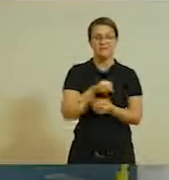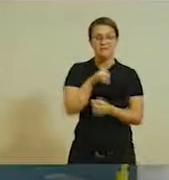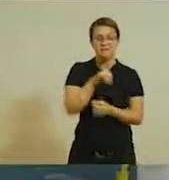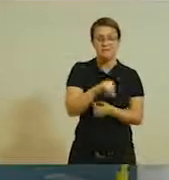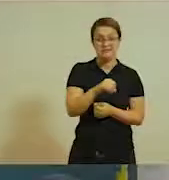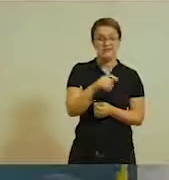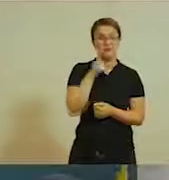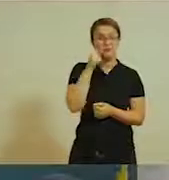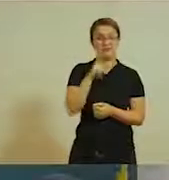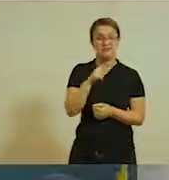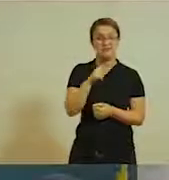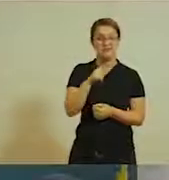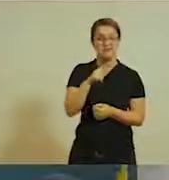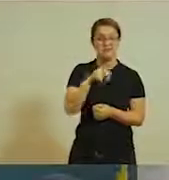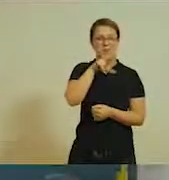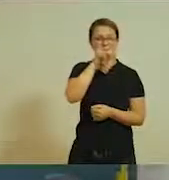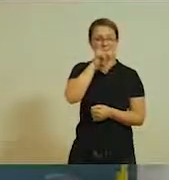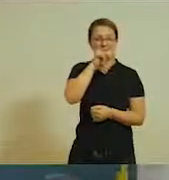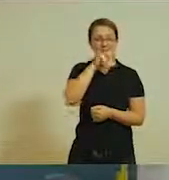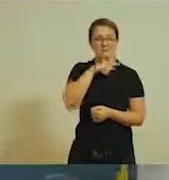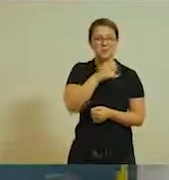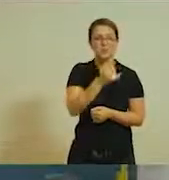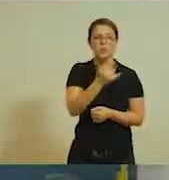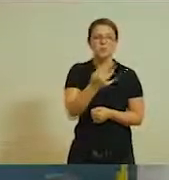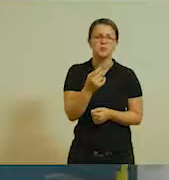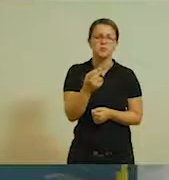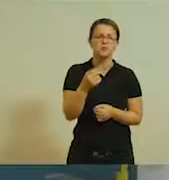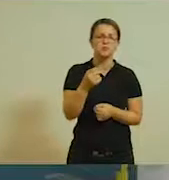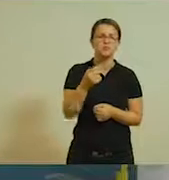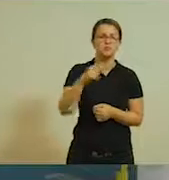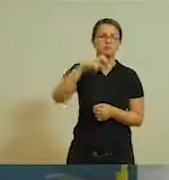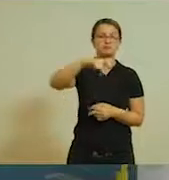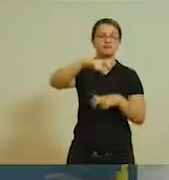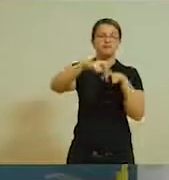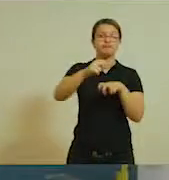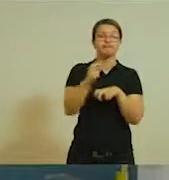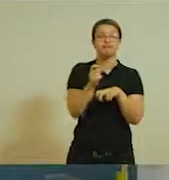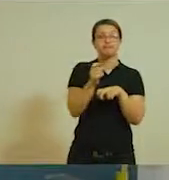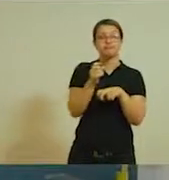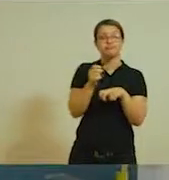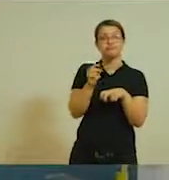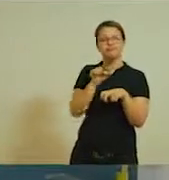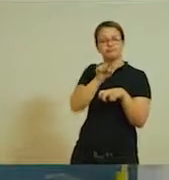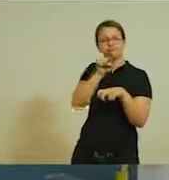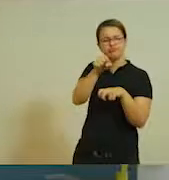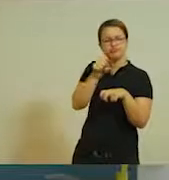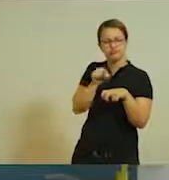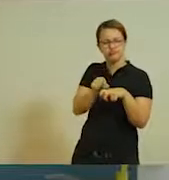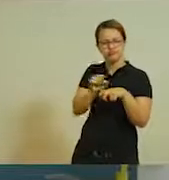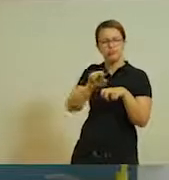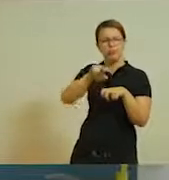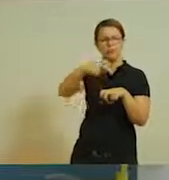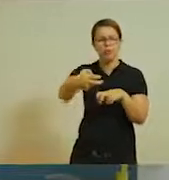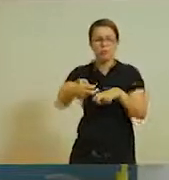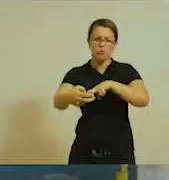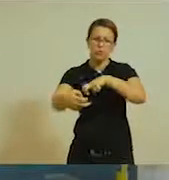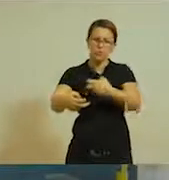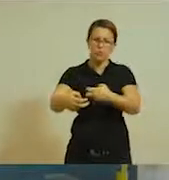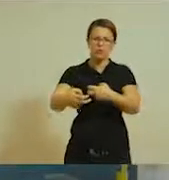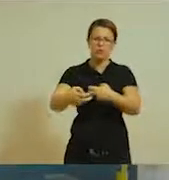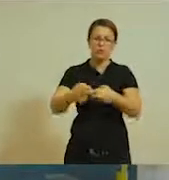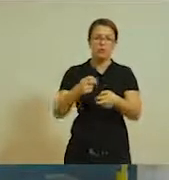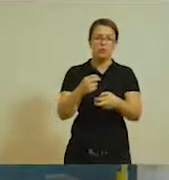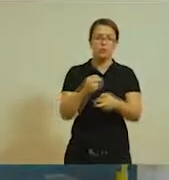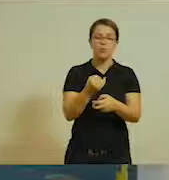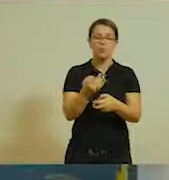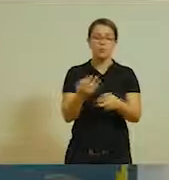que estão nessa figura, quantos pontos ela vai marcar? Então, para vocês descobrirem o resultado, vocês vão ter que fazer